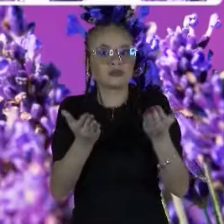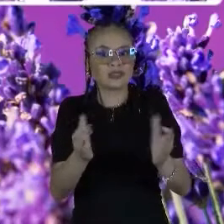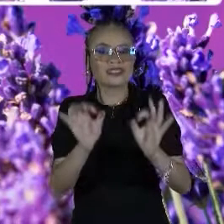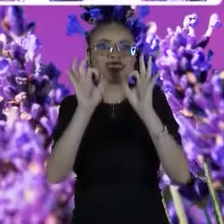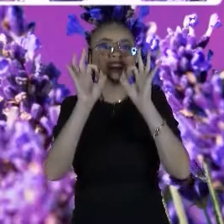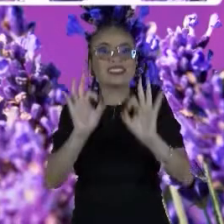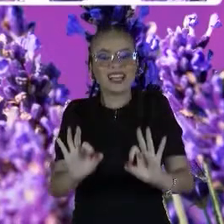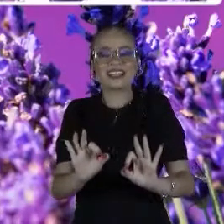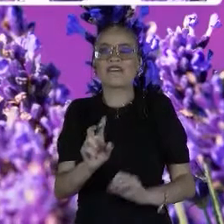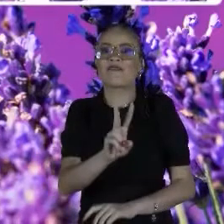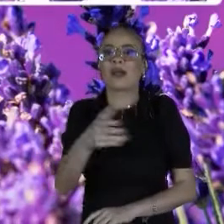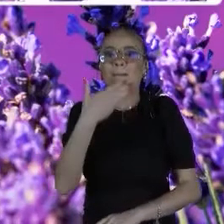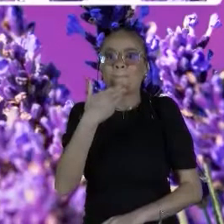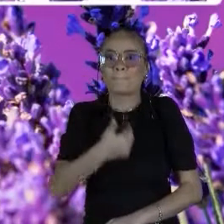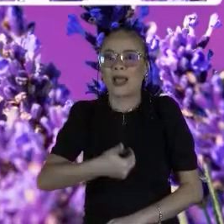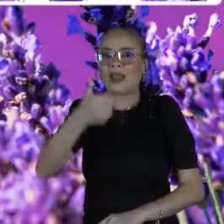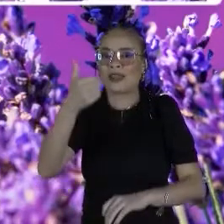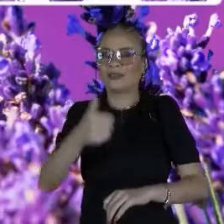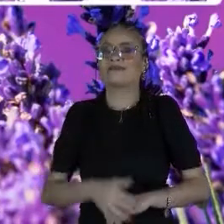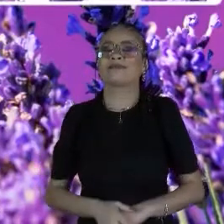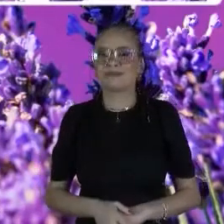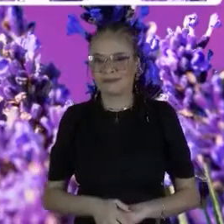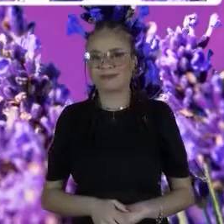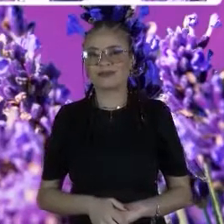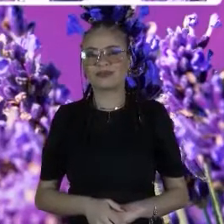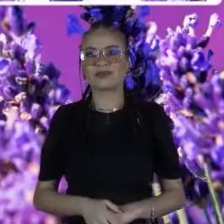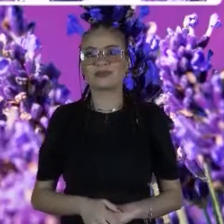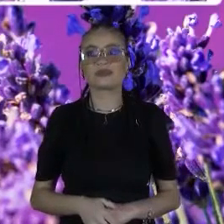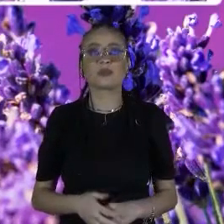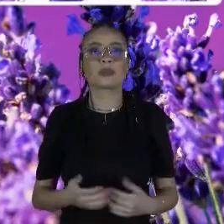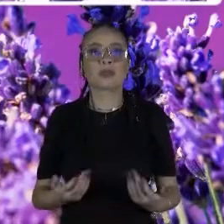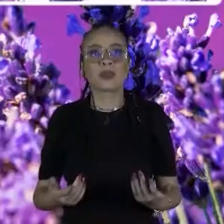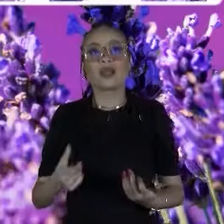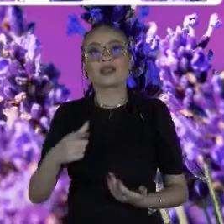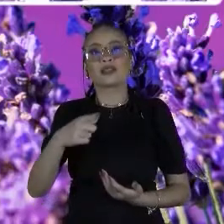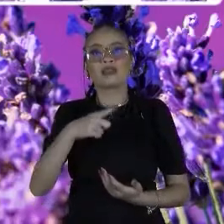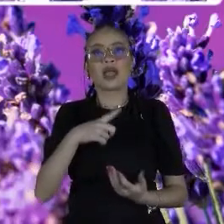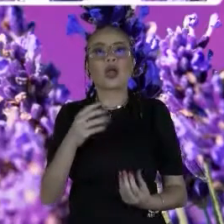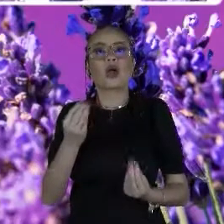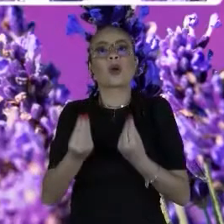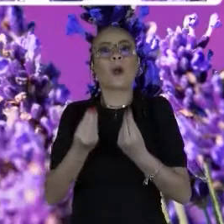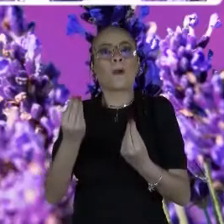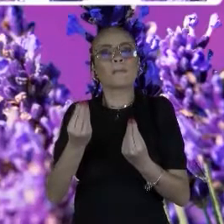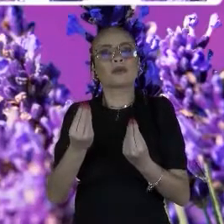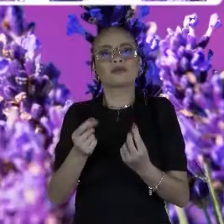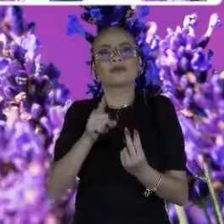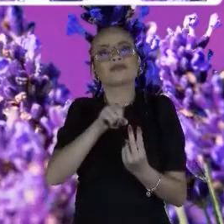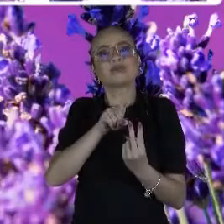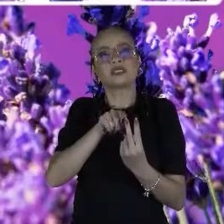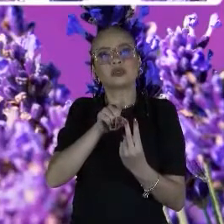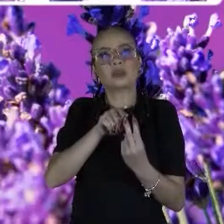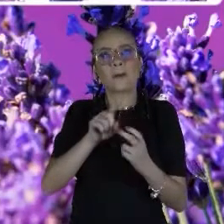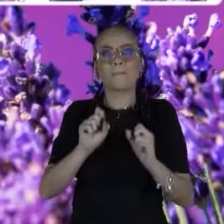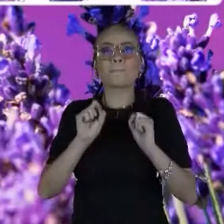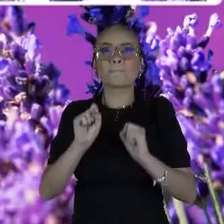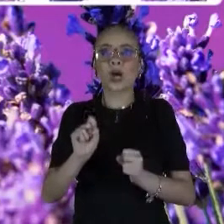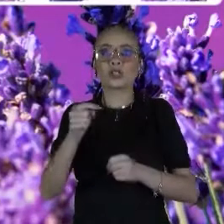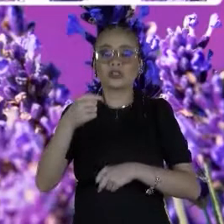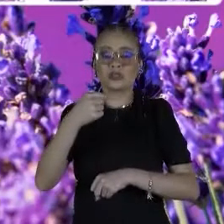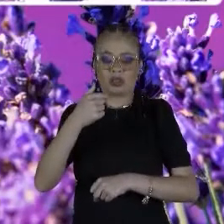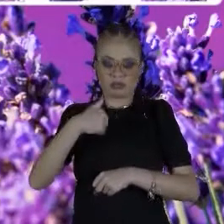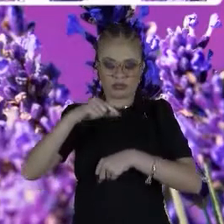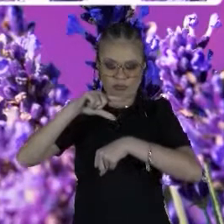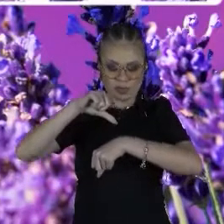questão vai ajudar demais outra forma eu uso tópico pessoal em que você pode passar na sua